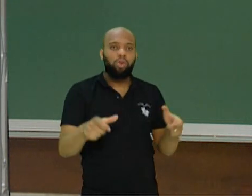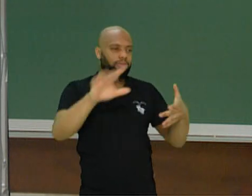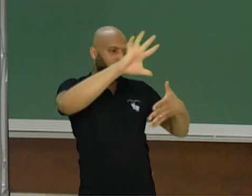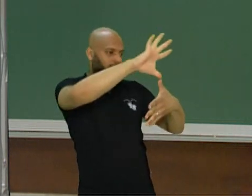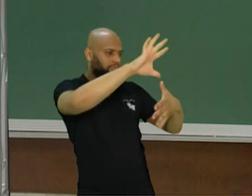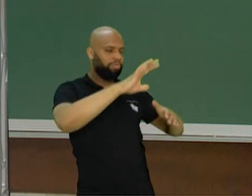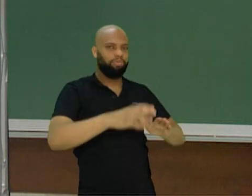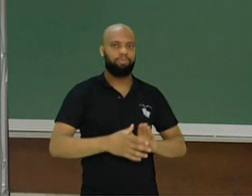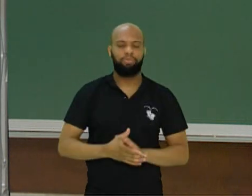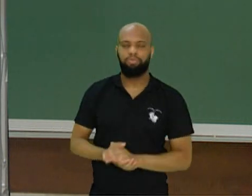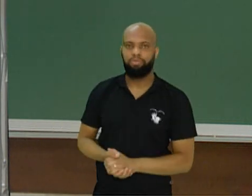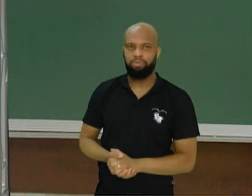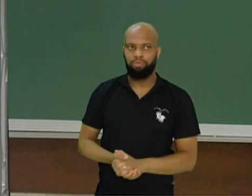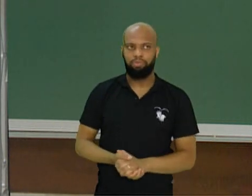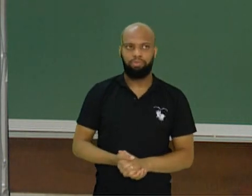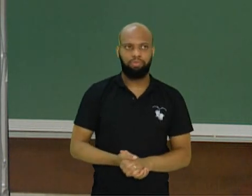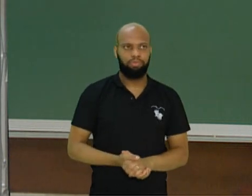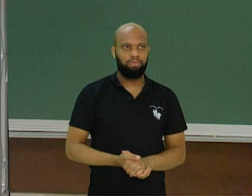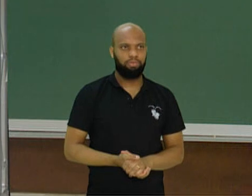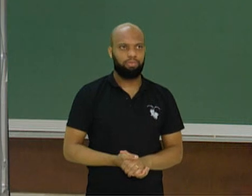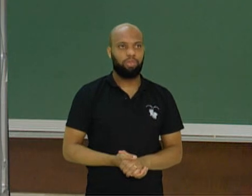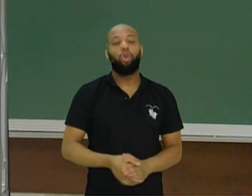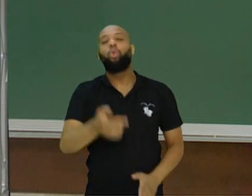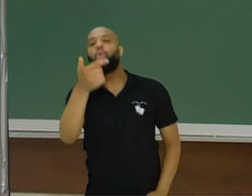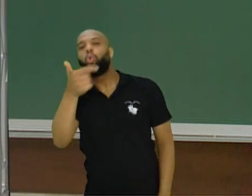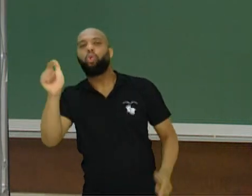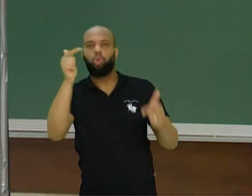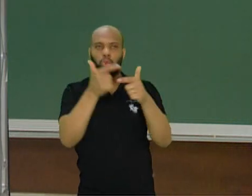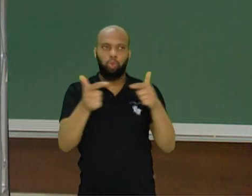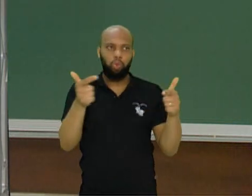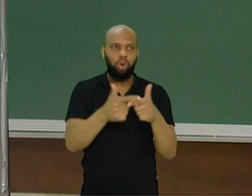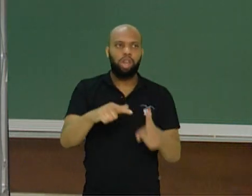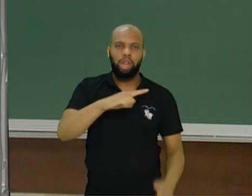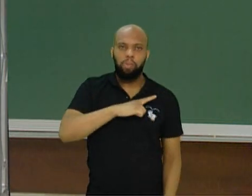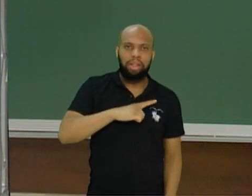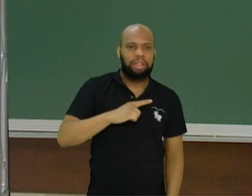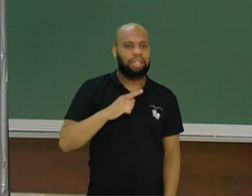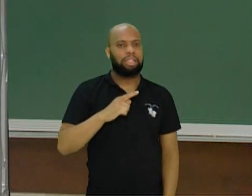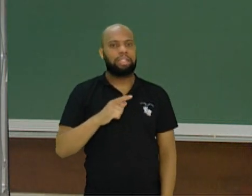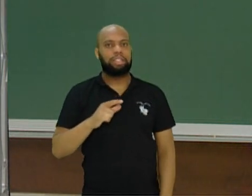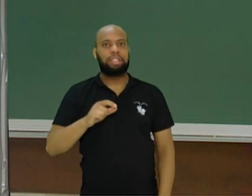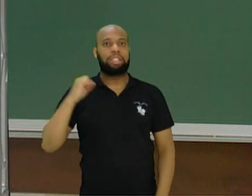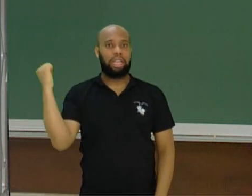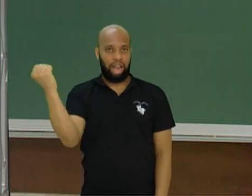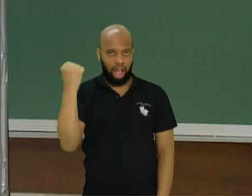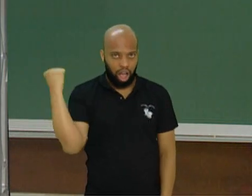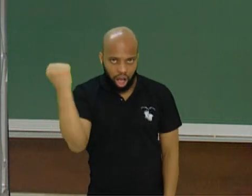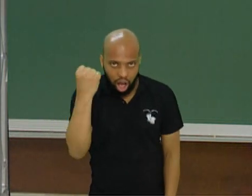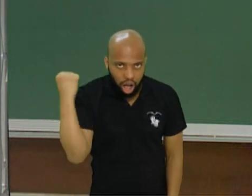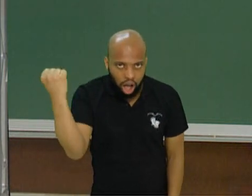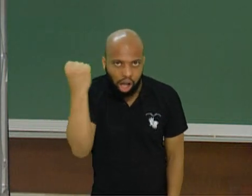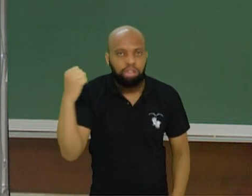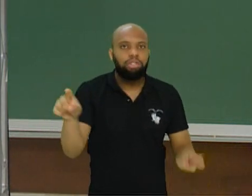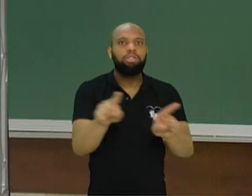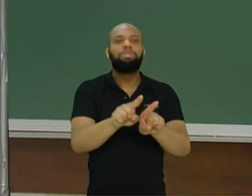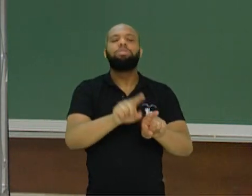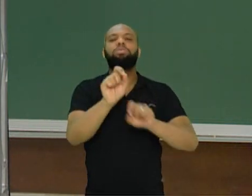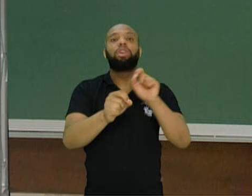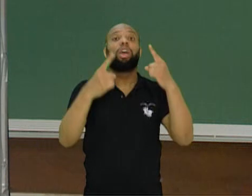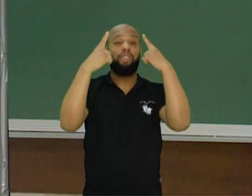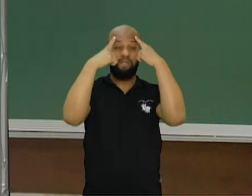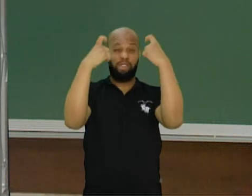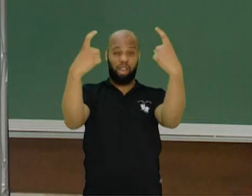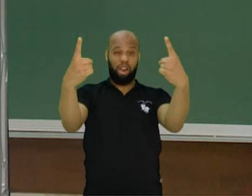americano, ok? Outro problema muito grave é a questão da